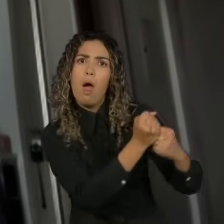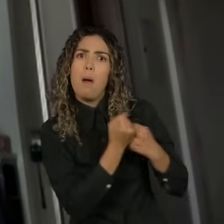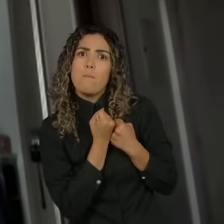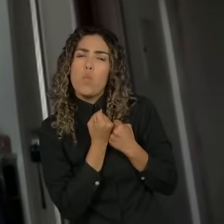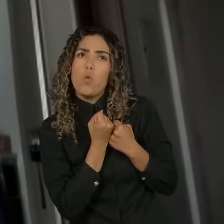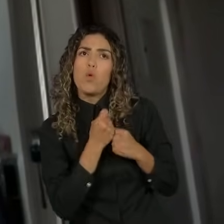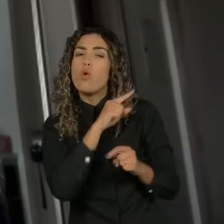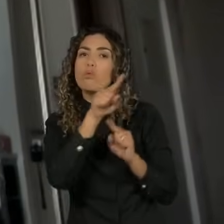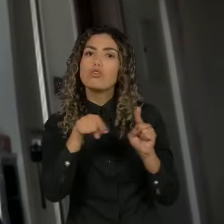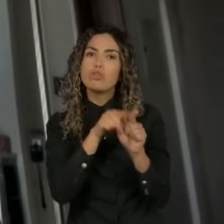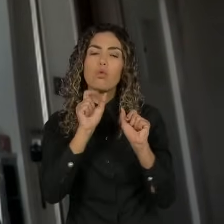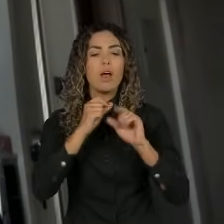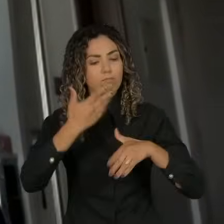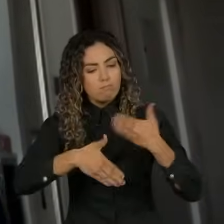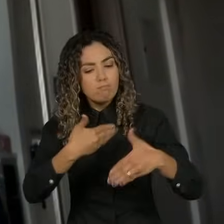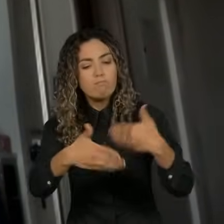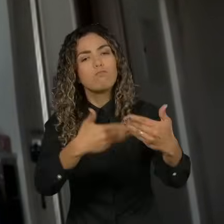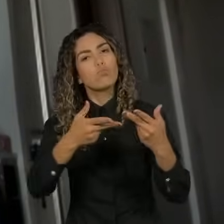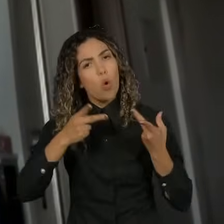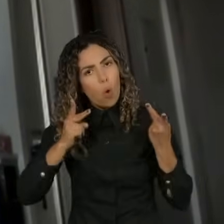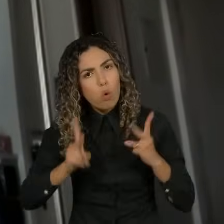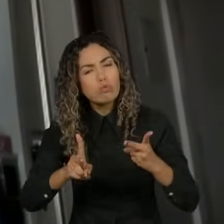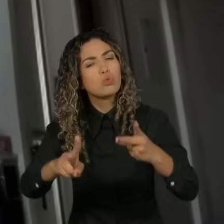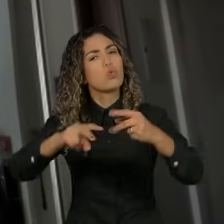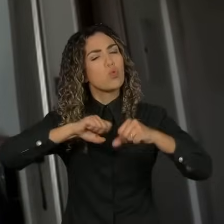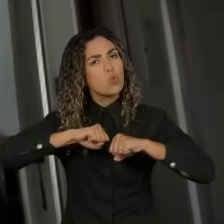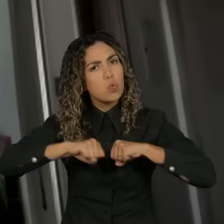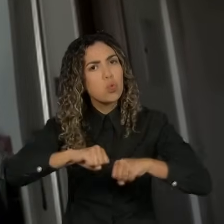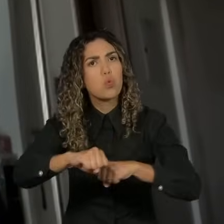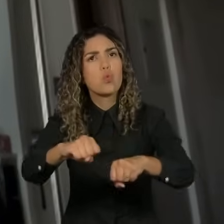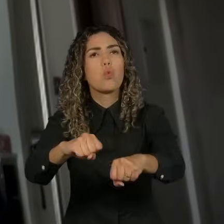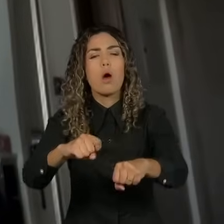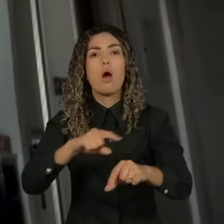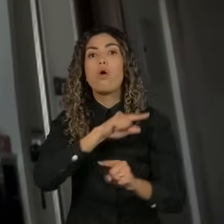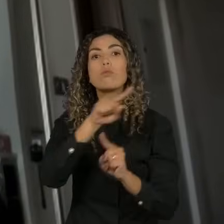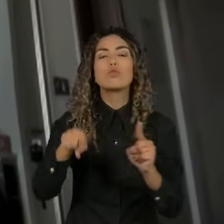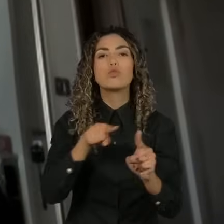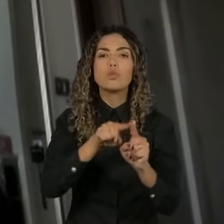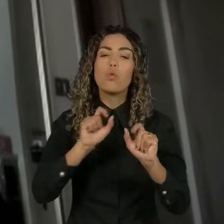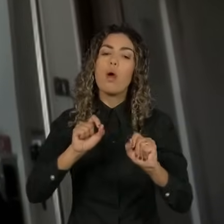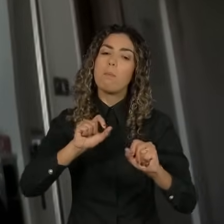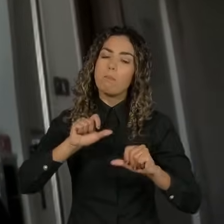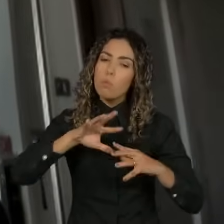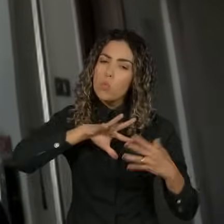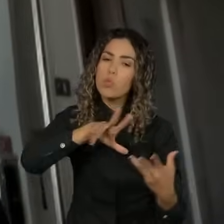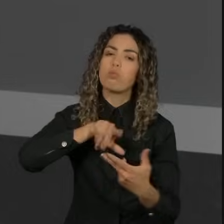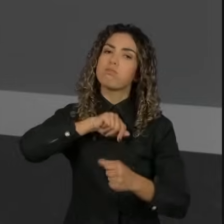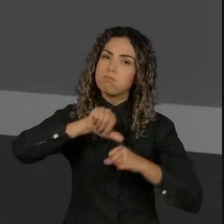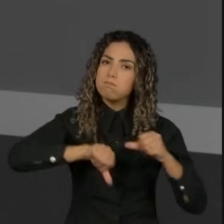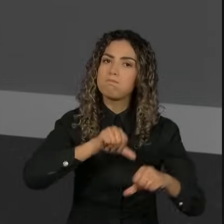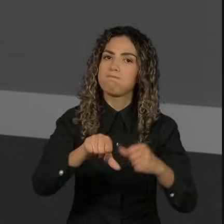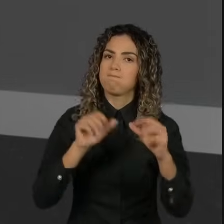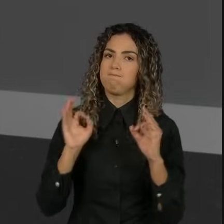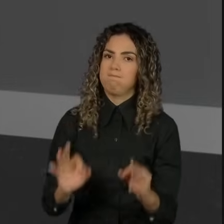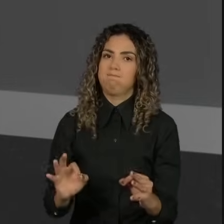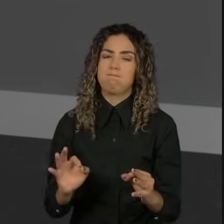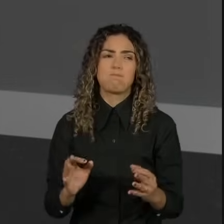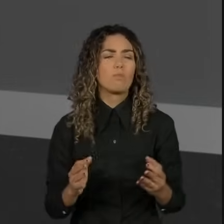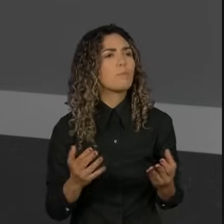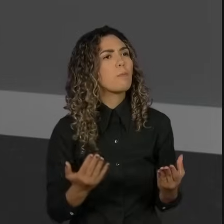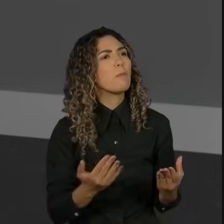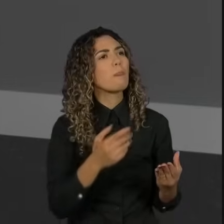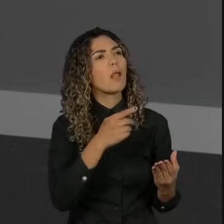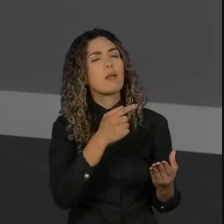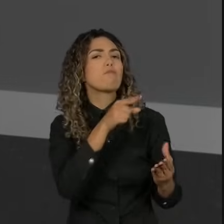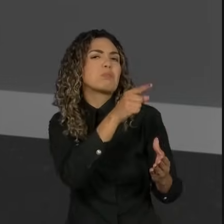nossos princípios adiante e conseguir realmente trazer mudanças mais concretas para o mundo, assim. O que você acha que